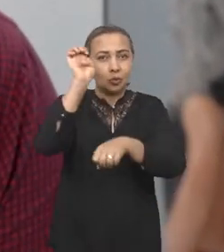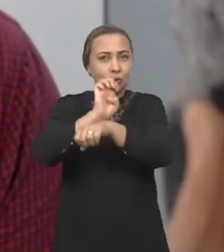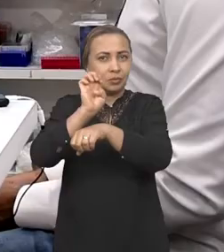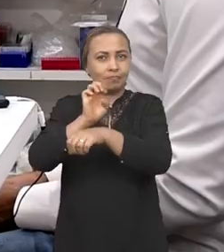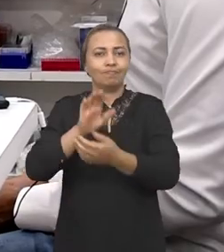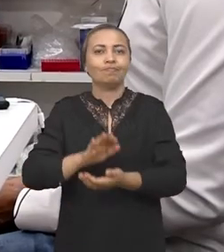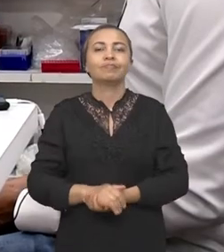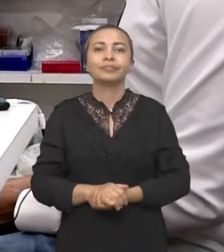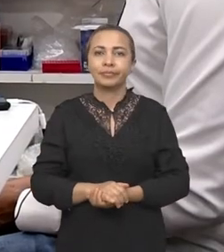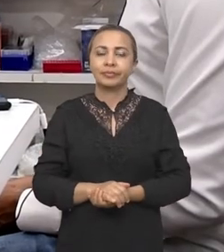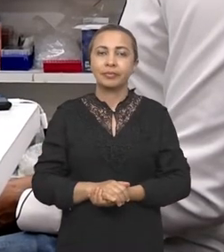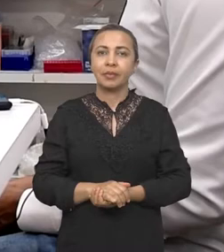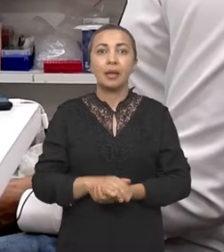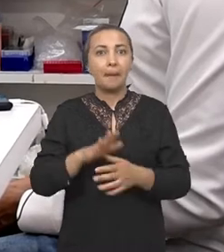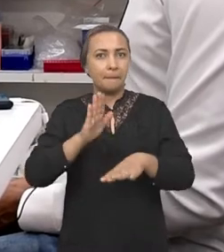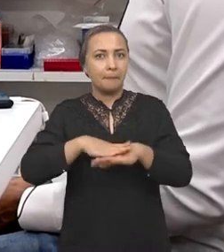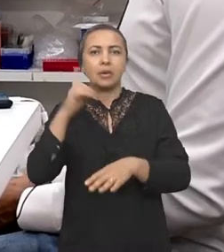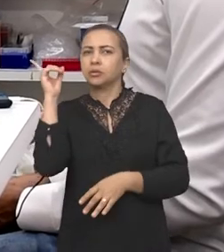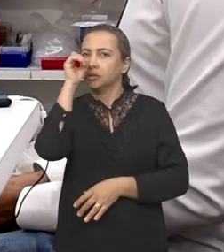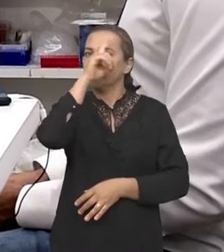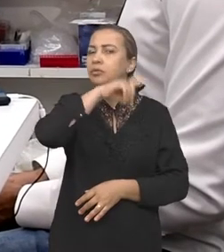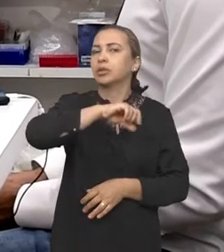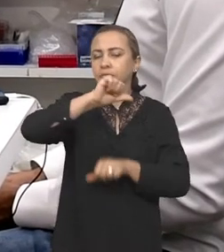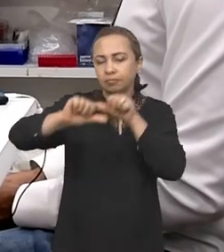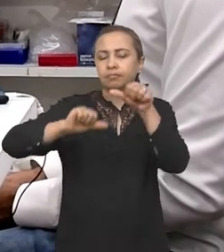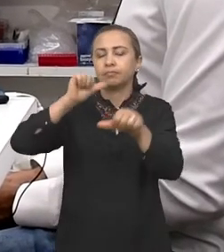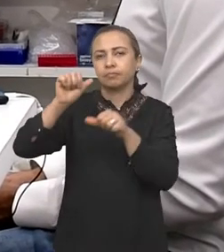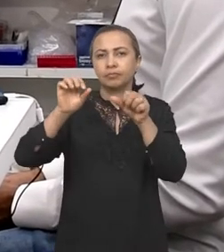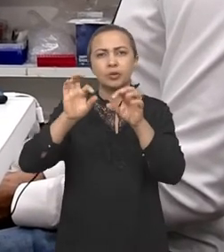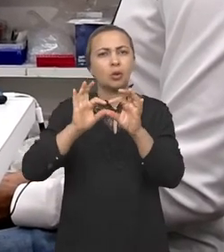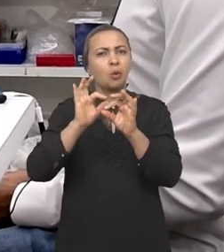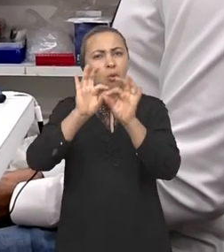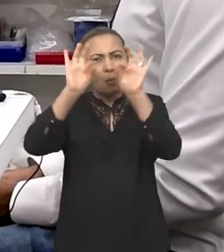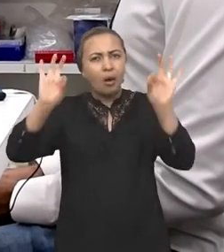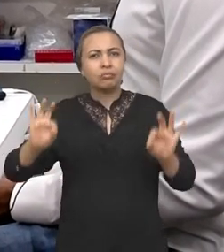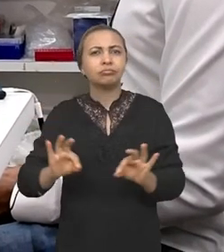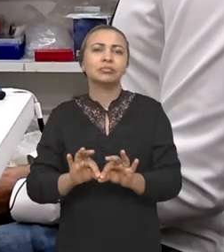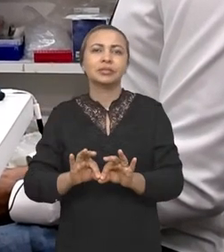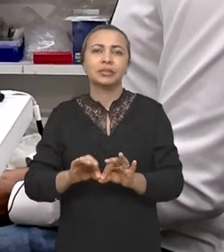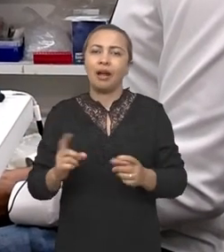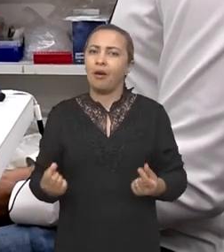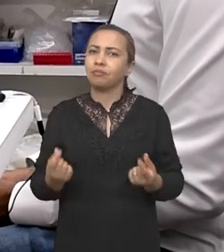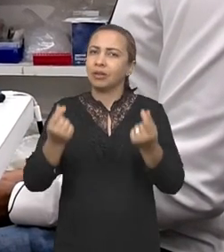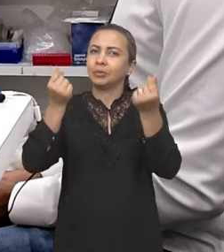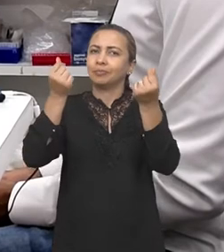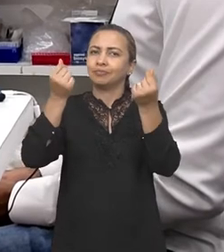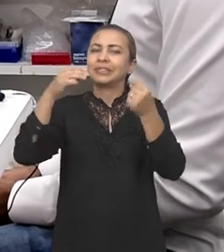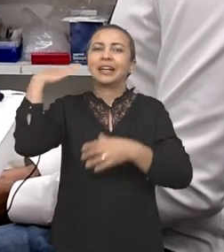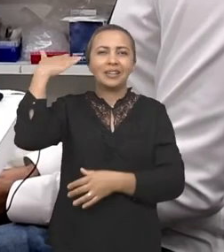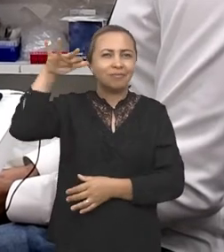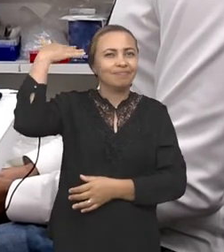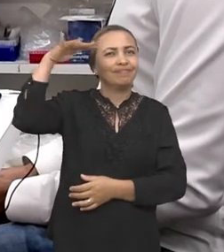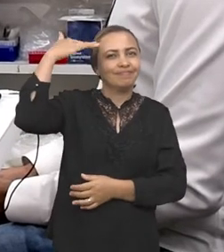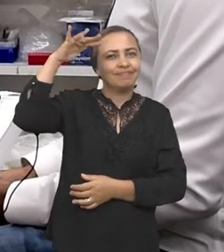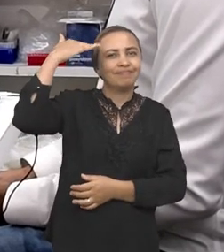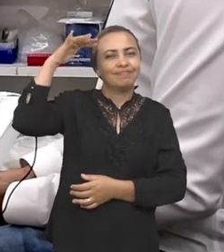estado. Olha, uma das principais dificuldades para o desenvolvimento do projeto, eu diria que é o custo, que